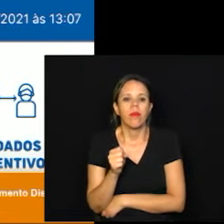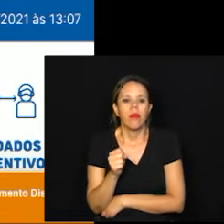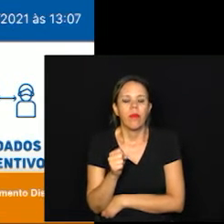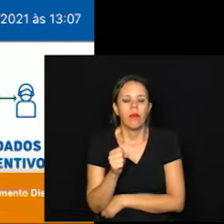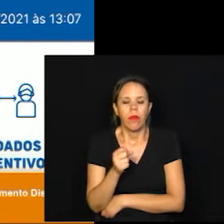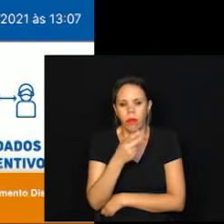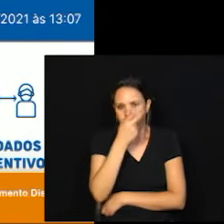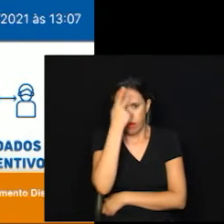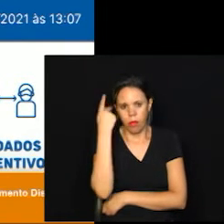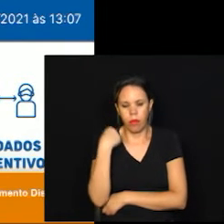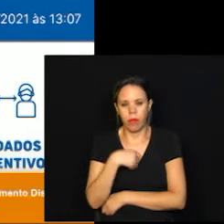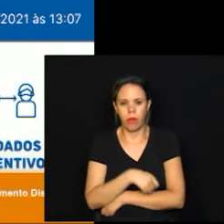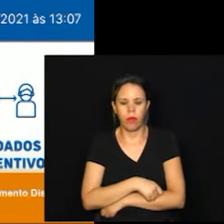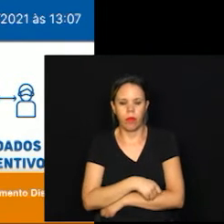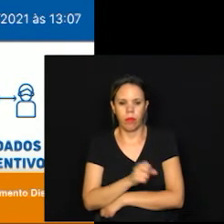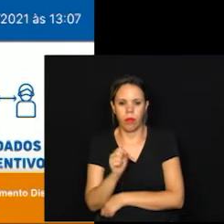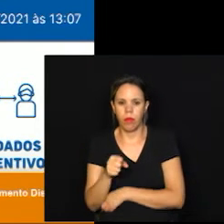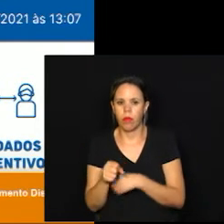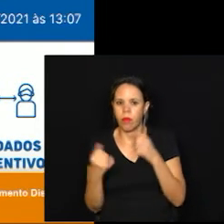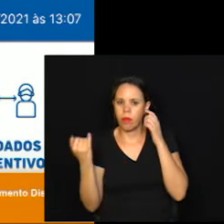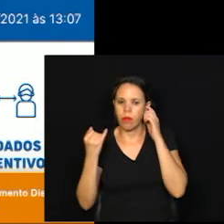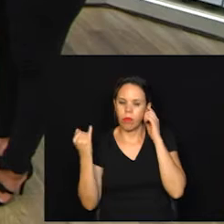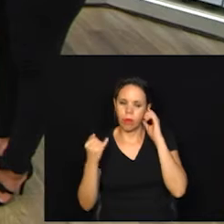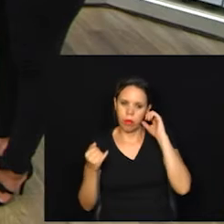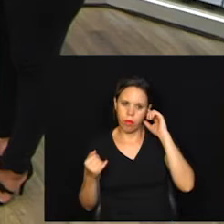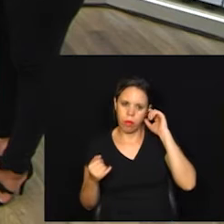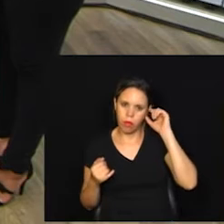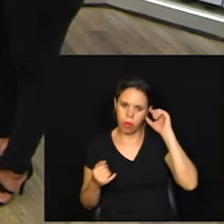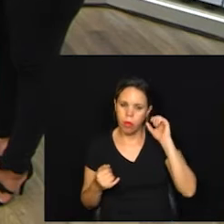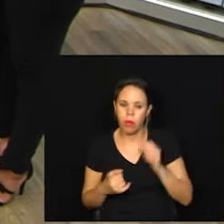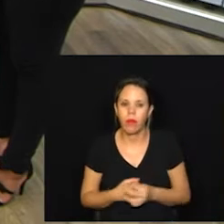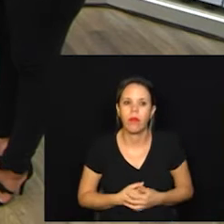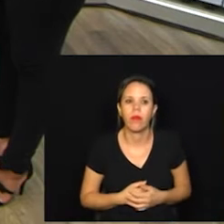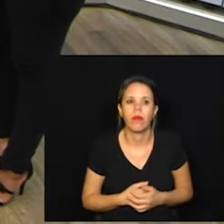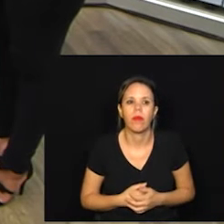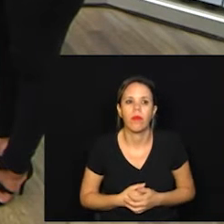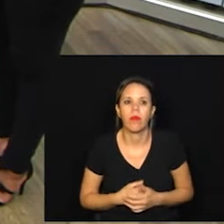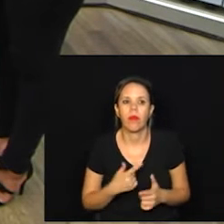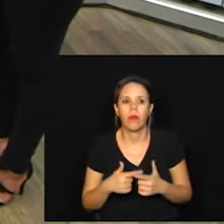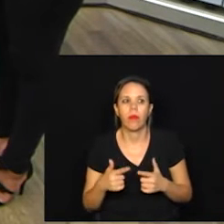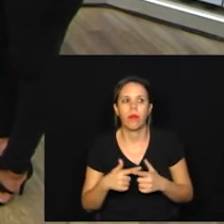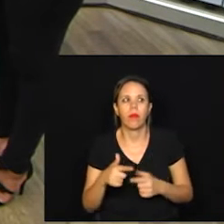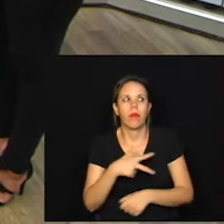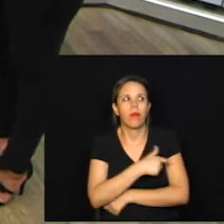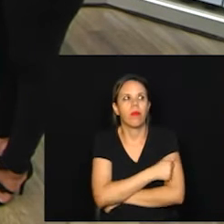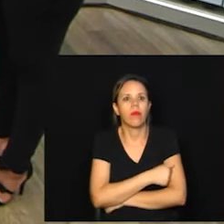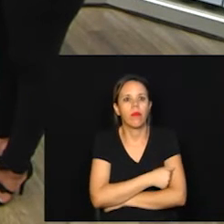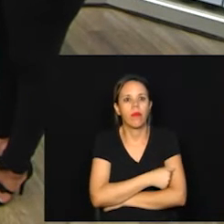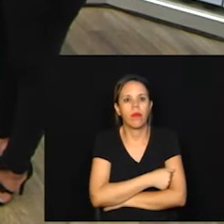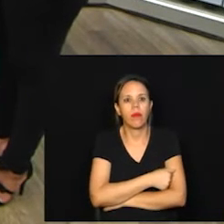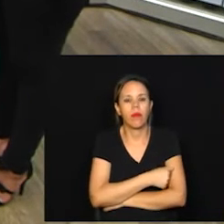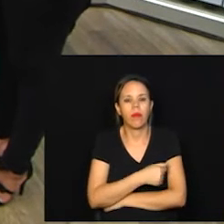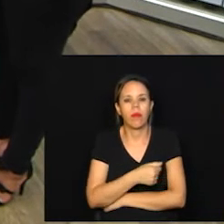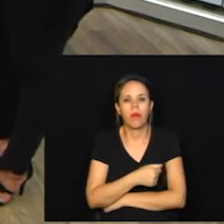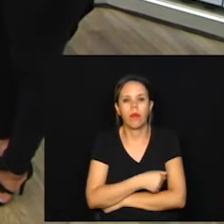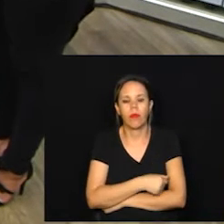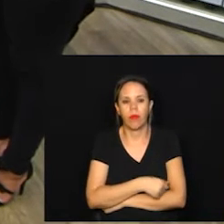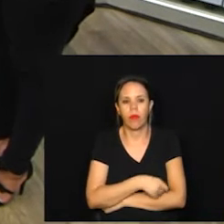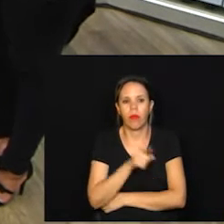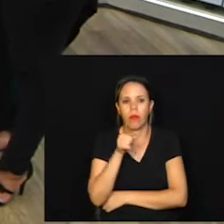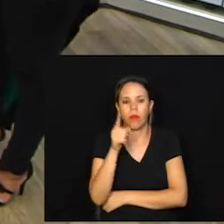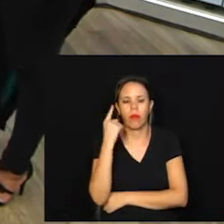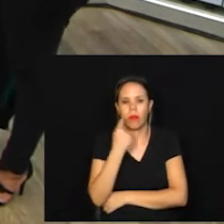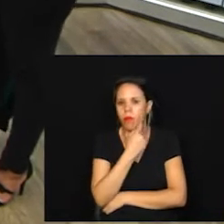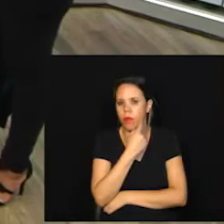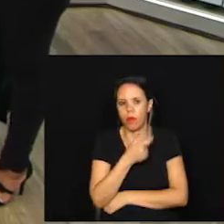16.818 pessoas. Sim, importante essa questão da vacina, que é uma esperança para todos, né, Gabriel? E agora, Mirna Abreu, você que está